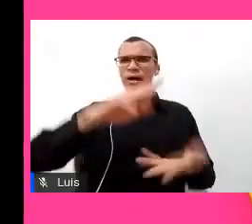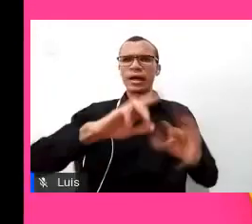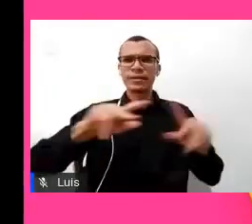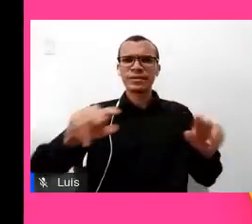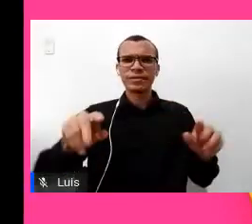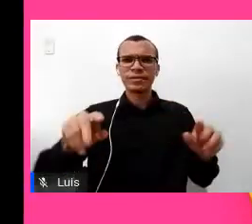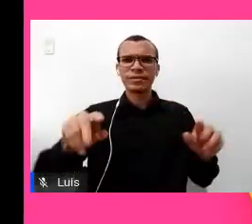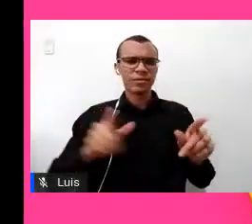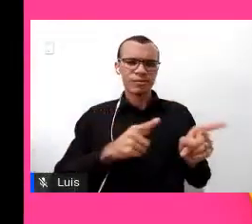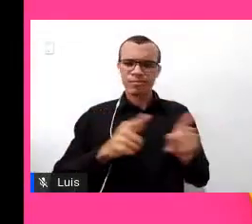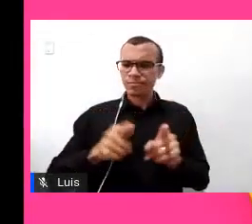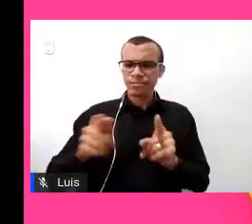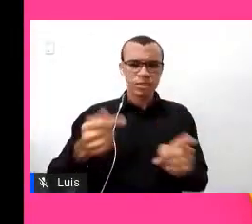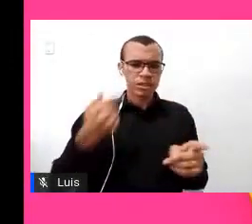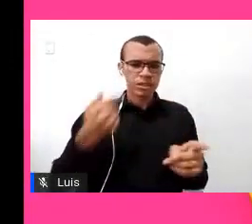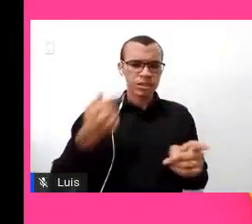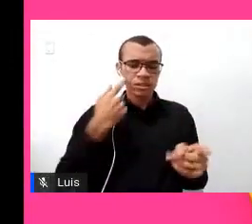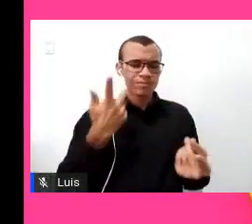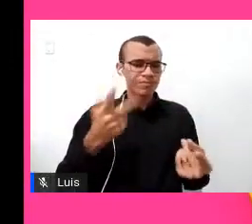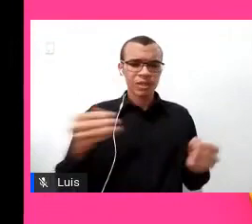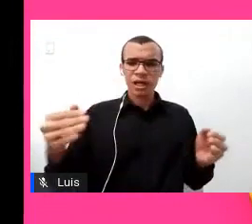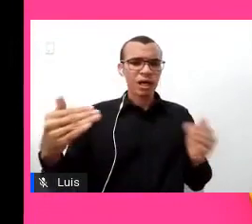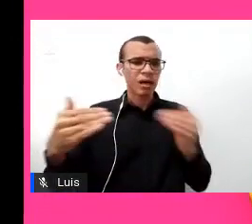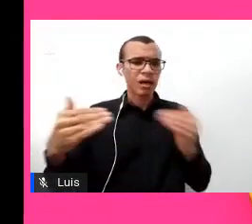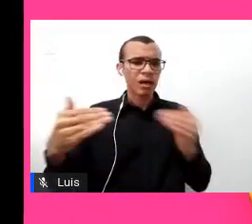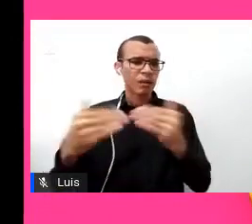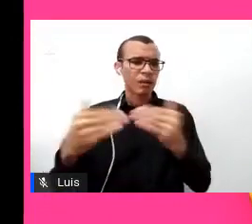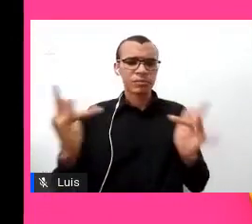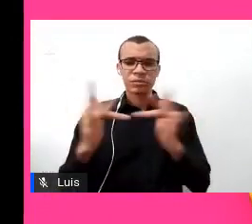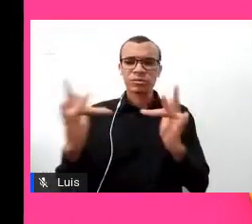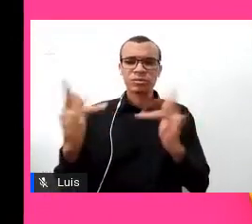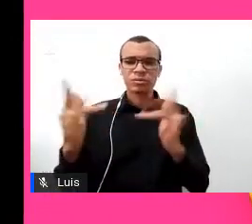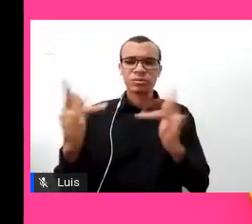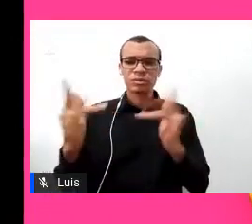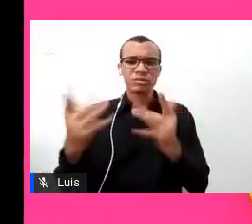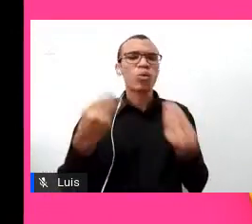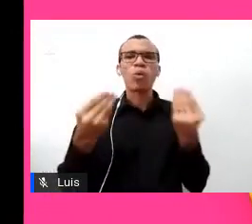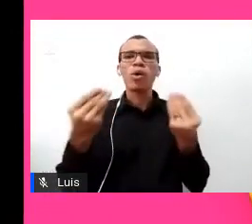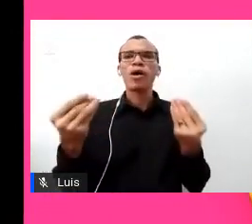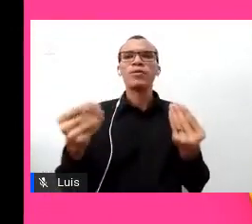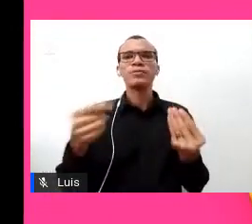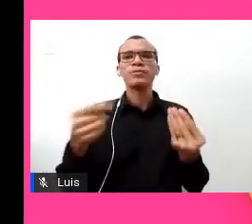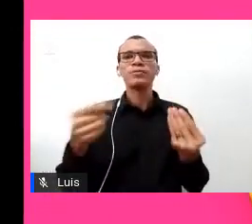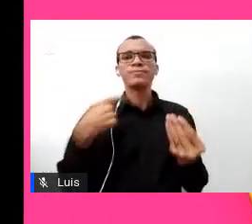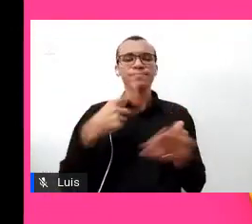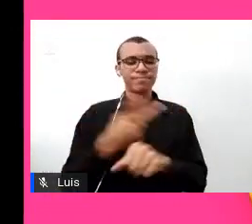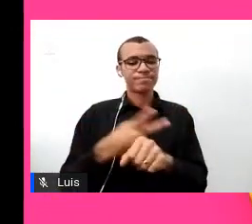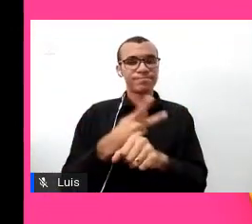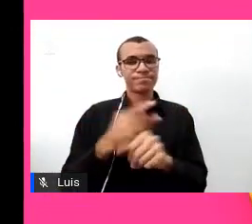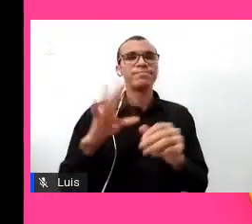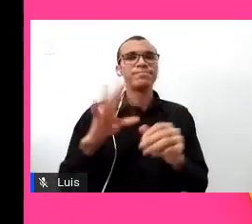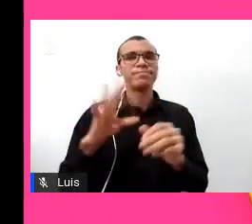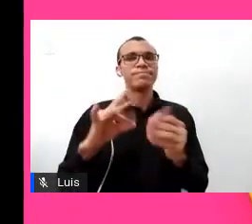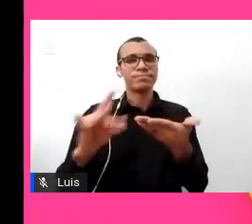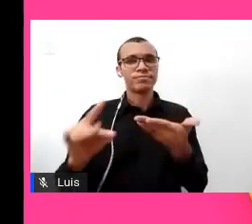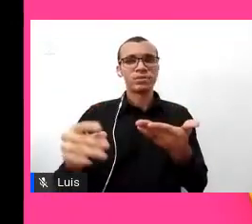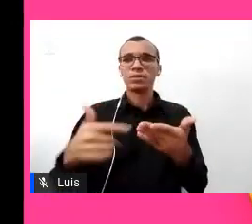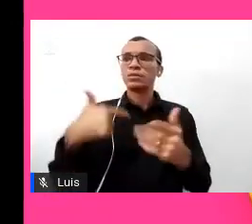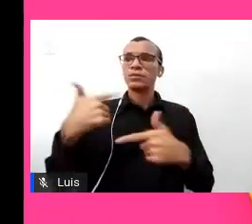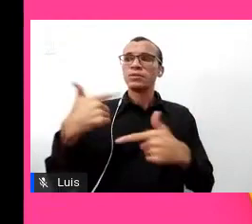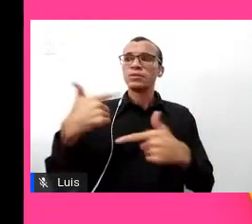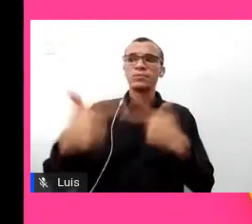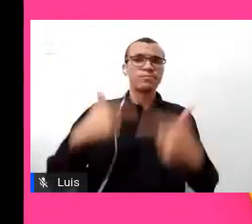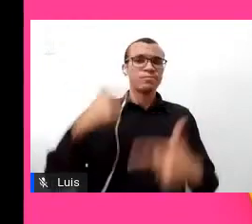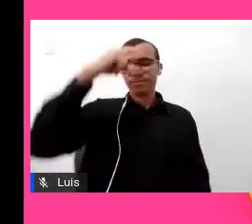era o objeto que tinha o desenho daquilo que eu estava procurando para colar. E deu muito trabalho isso, muito